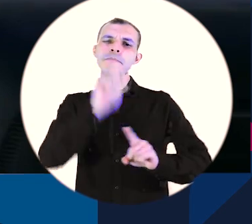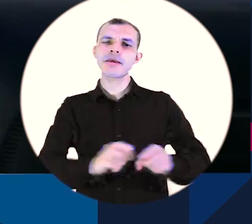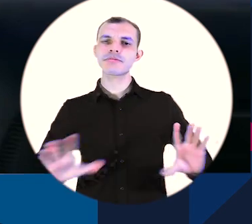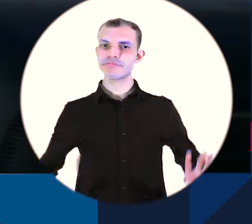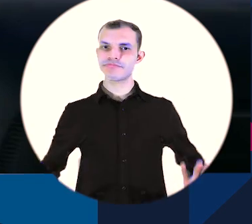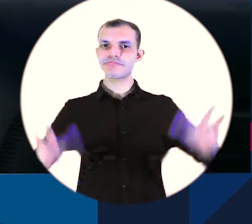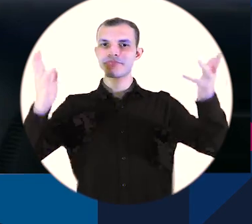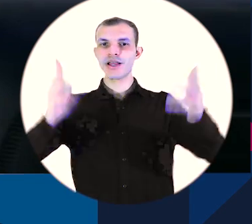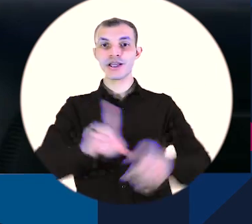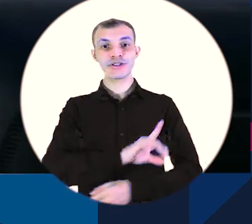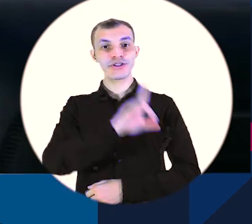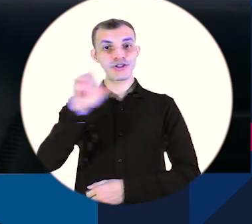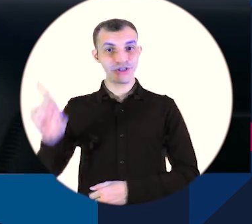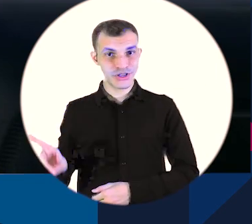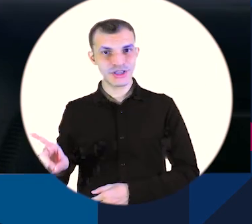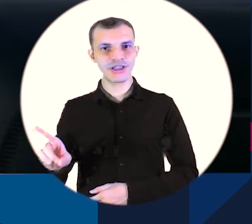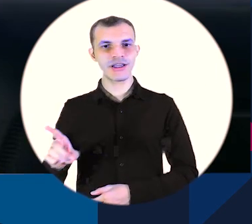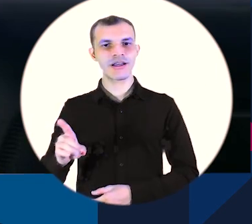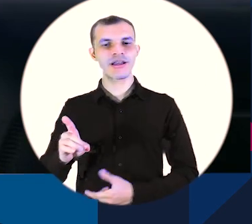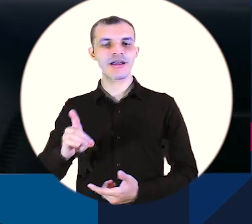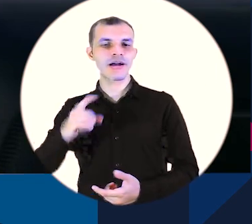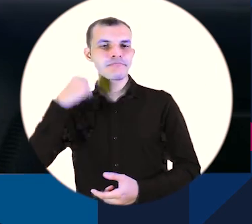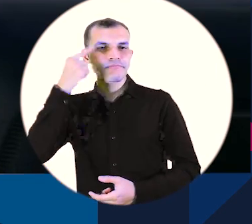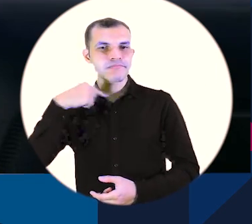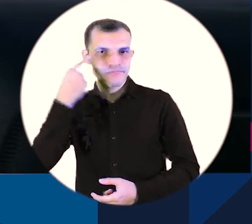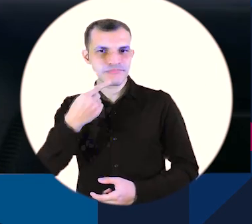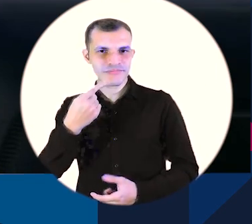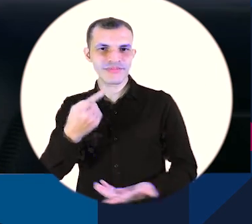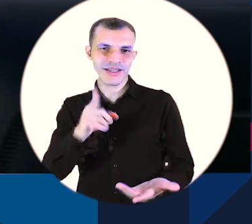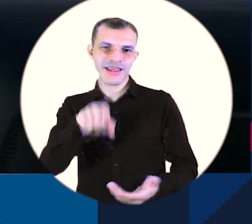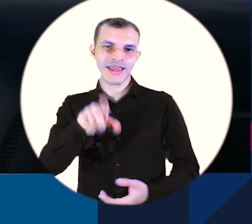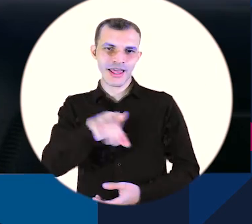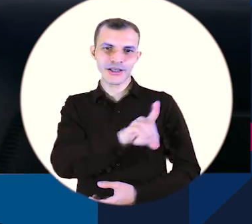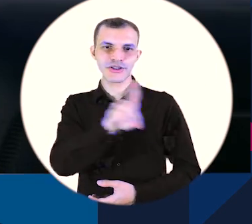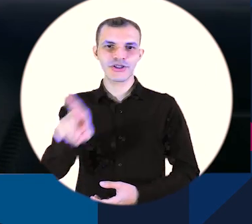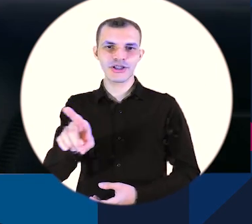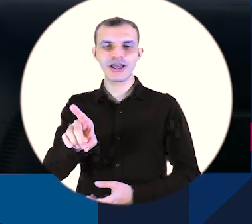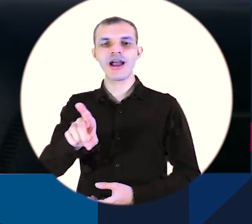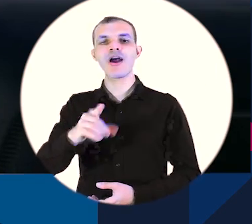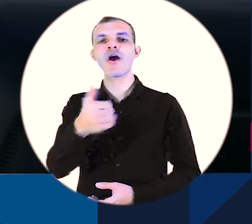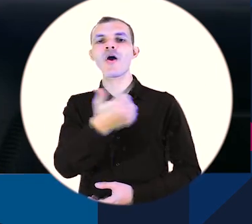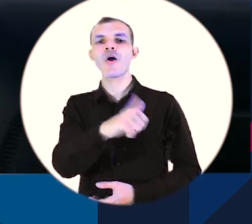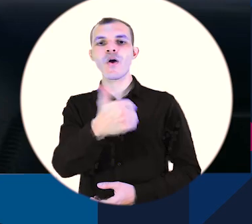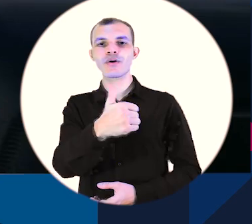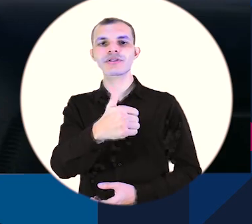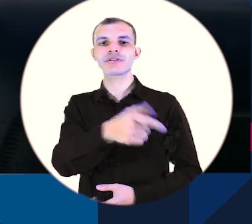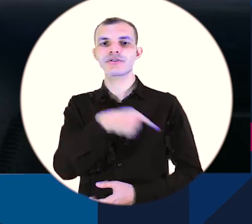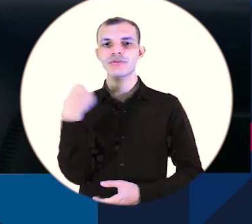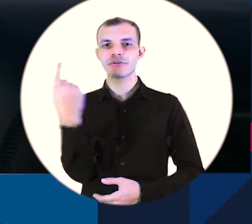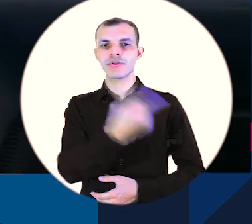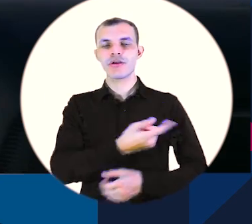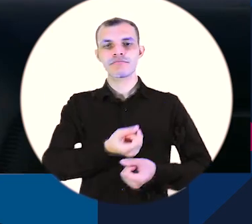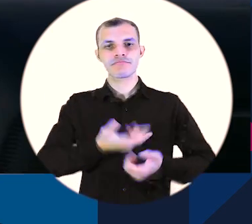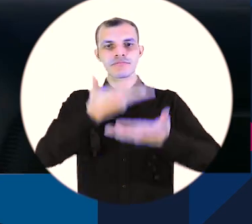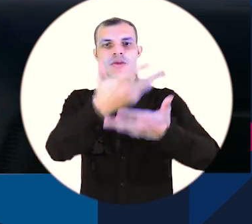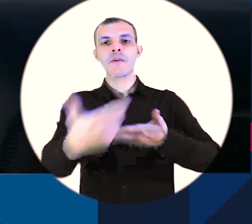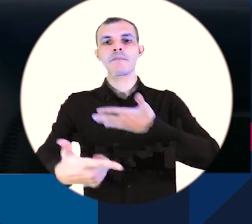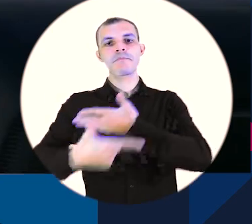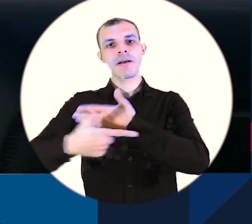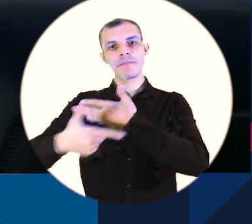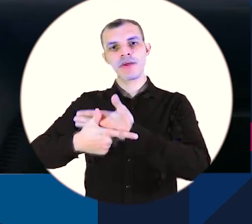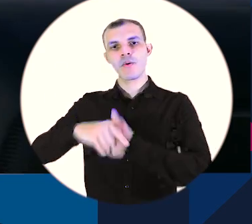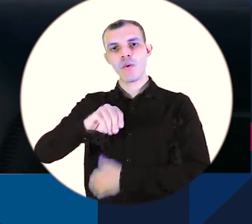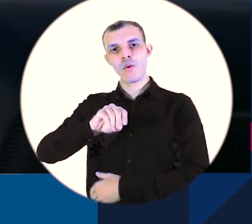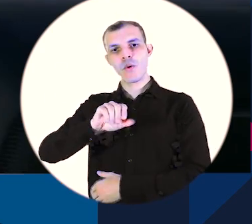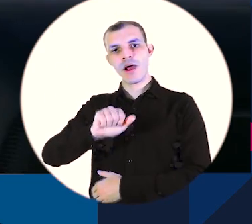que se comemora a profissão de advogado, especialmente celebrada no dia 11, destacamos o papel institucional da OAB,